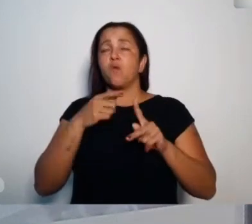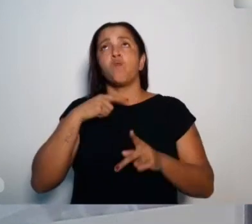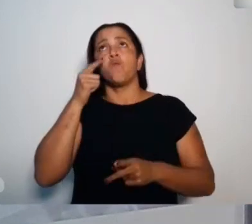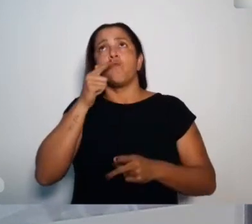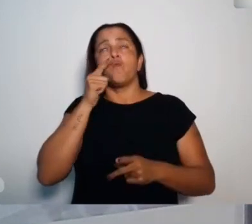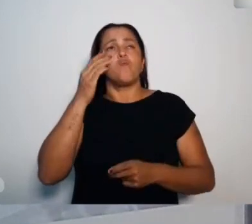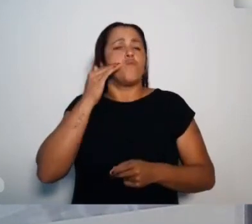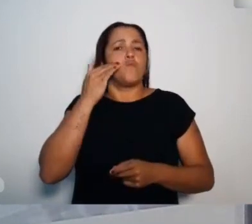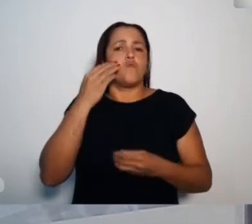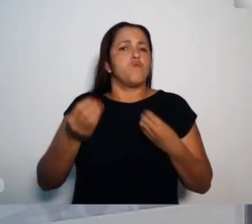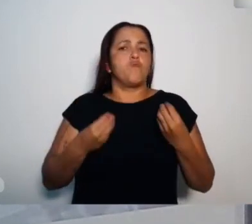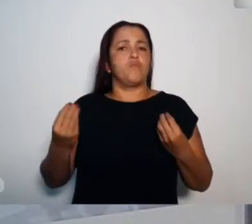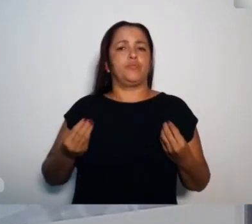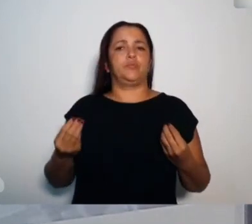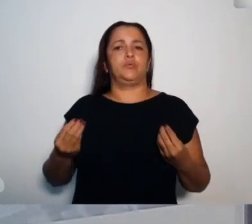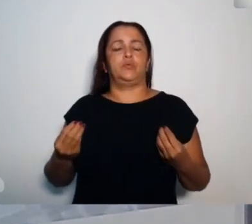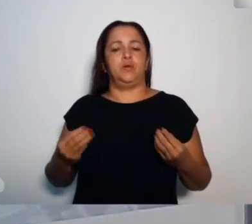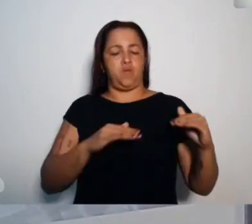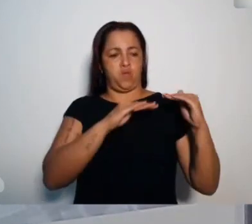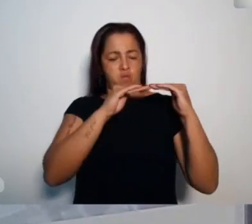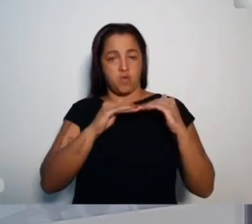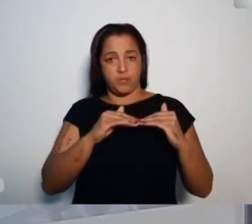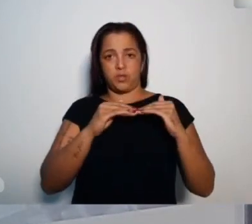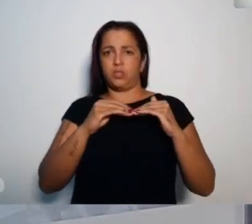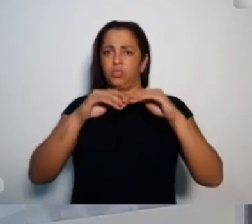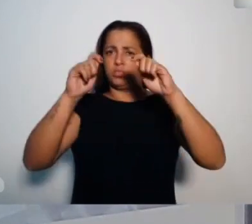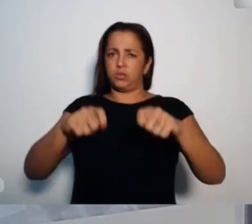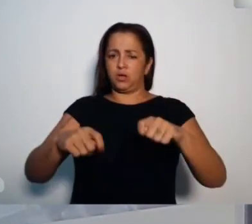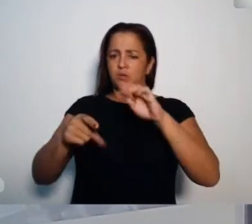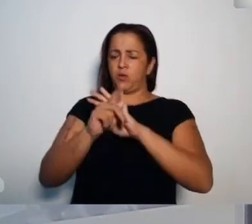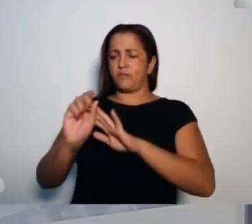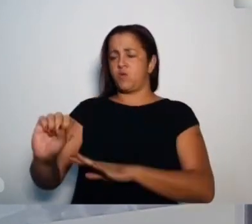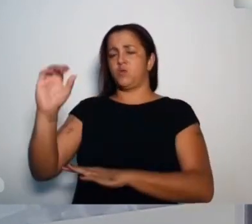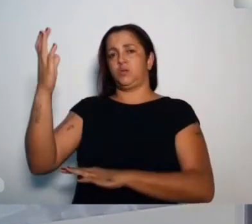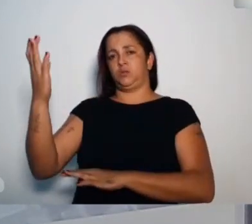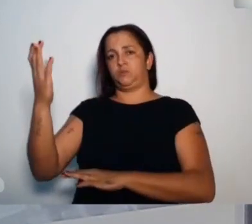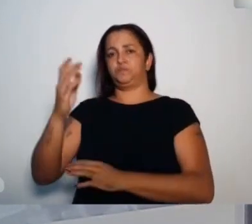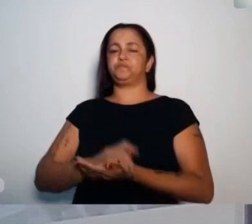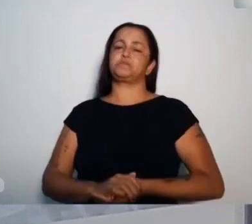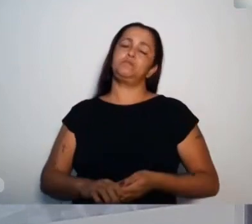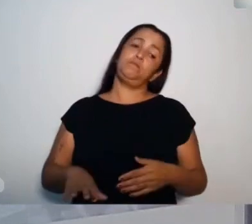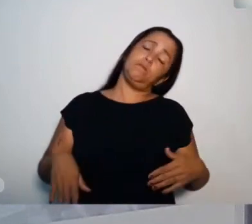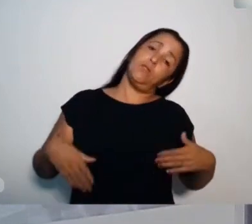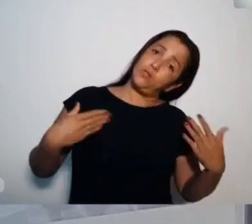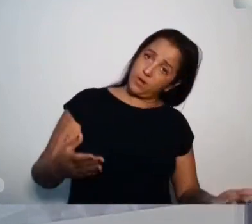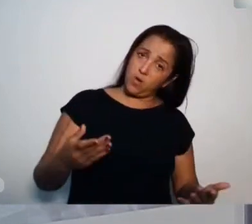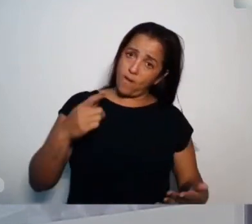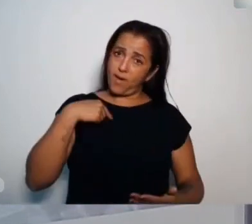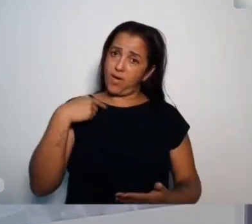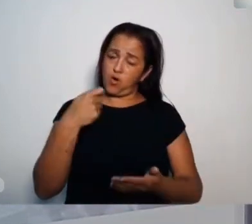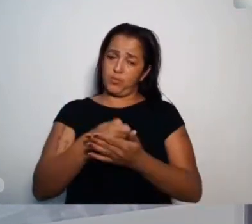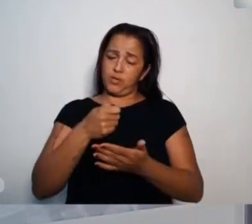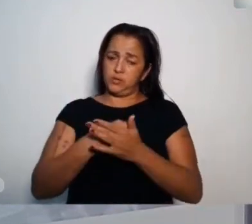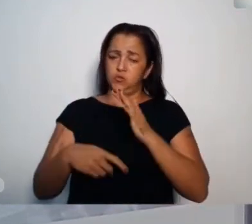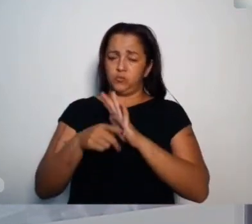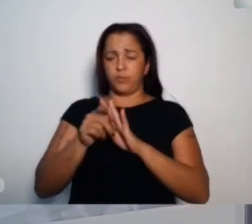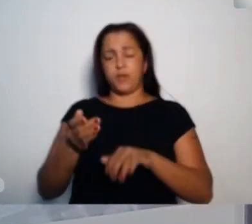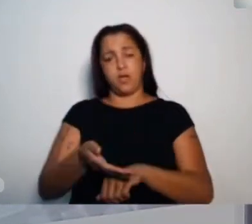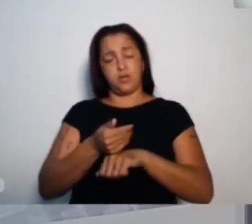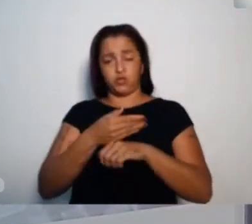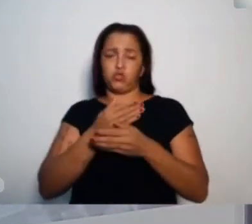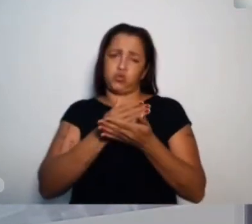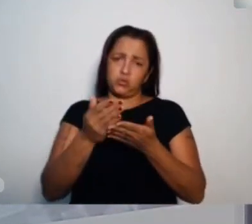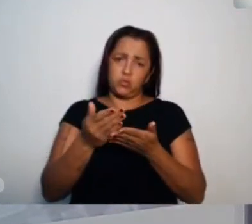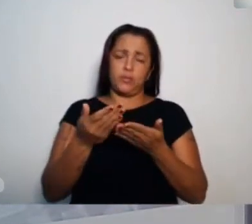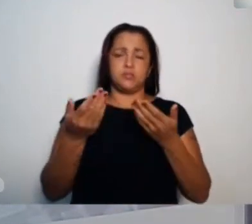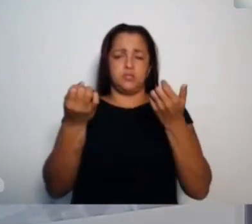fatos de acordo com aquilo que realmente está acontecendo. Então, essa é a nossa obrigação. Antes de